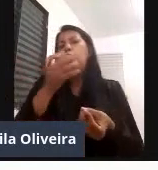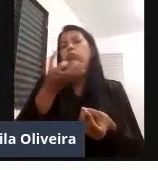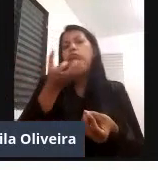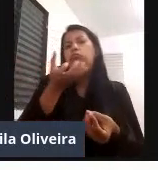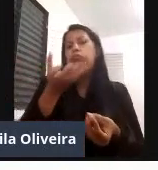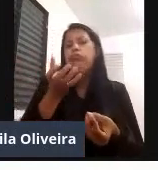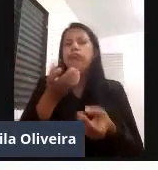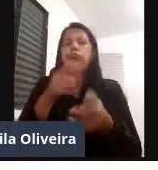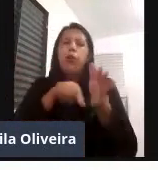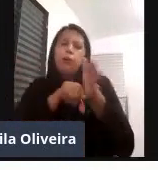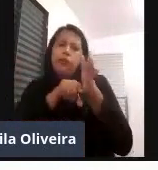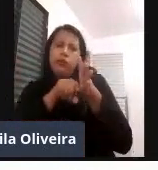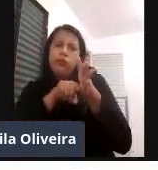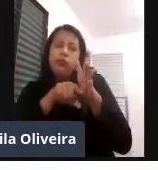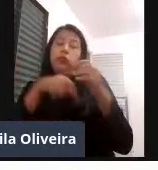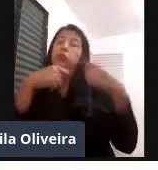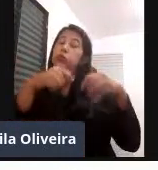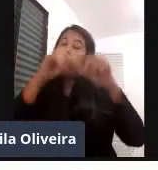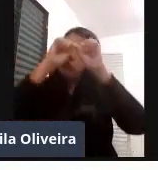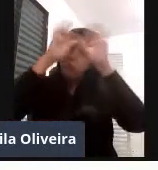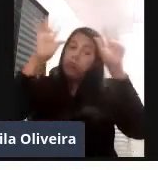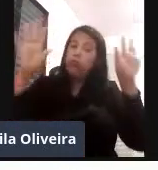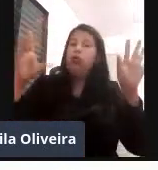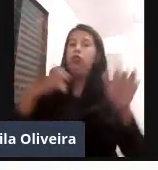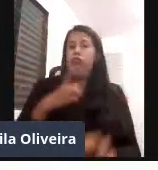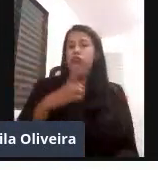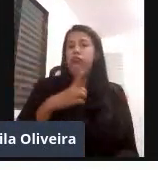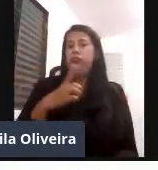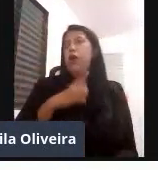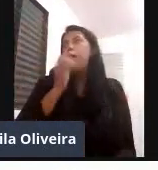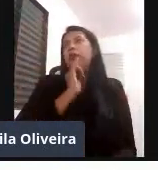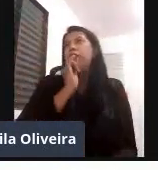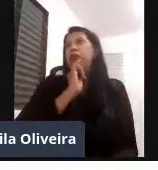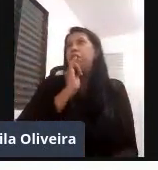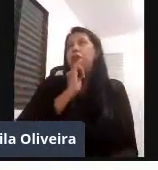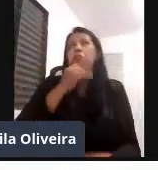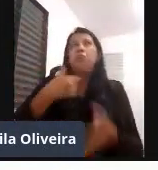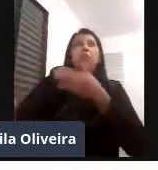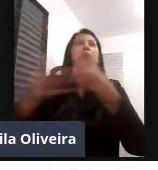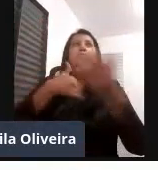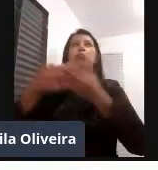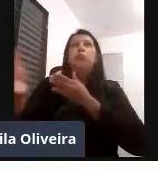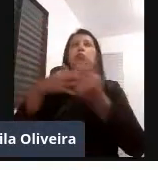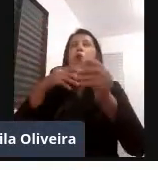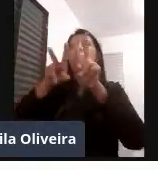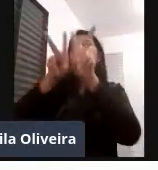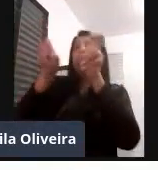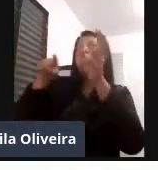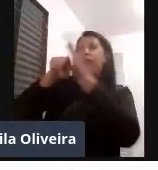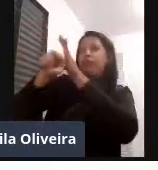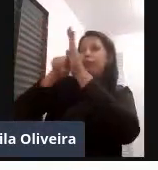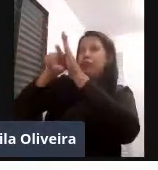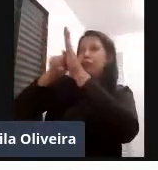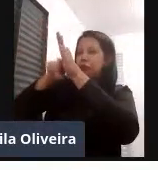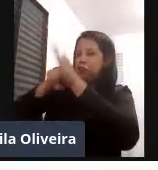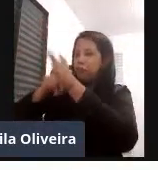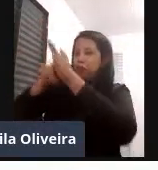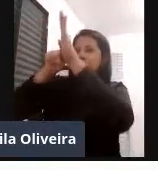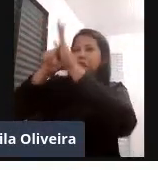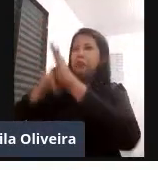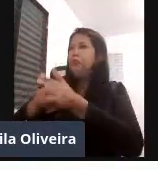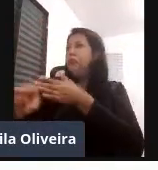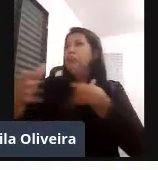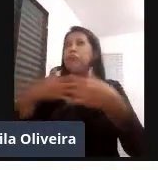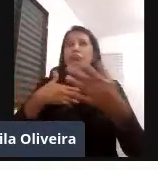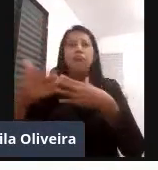também precisa estar bem claro, né? Porque não adianta, eu, Joyce, vou fazer, eu quero pesquisar uma coisa